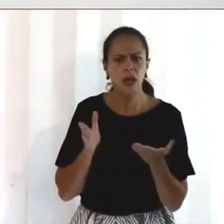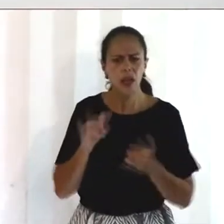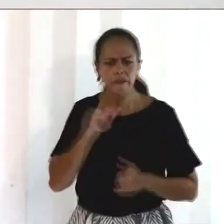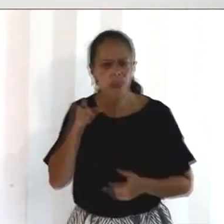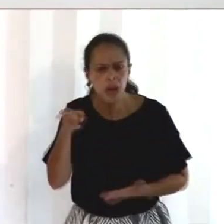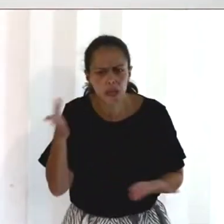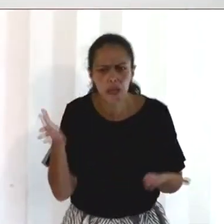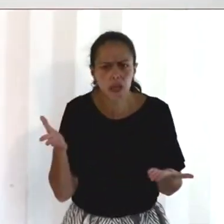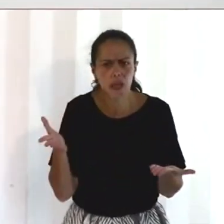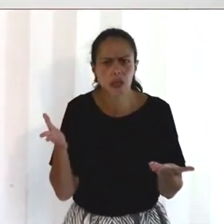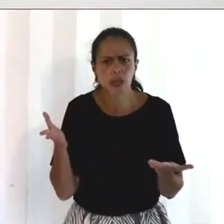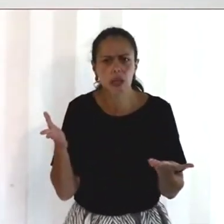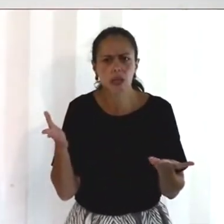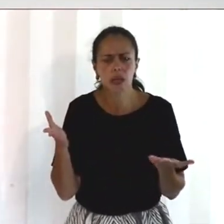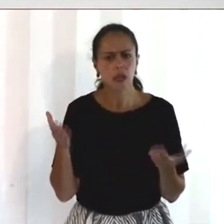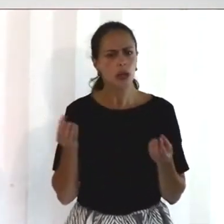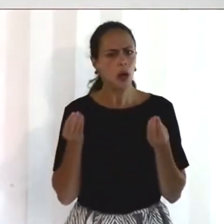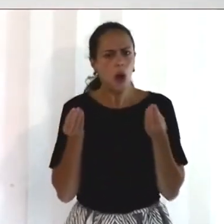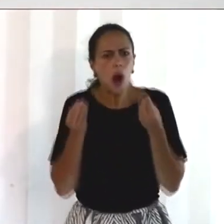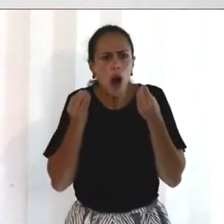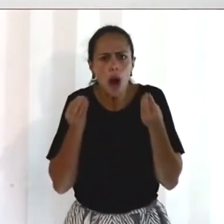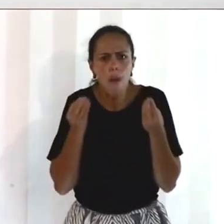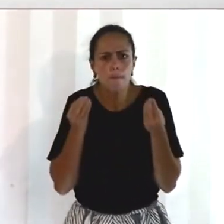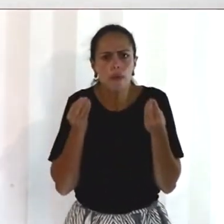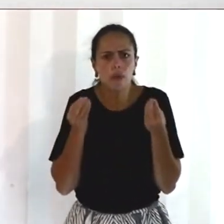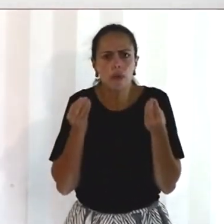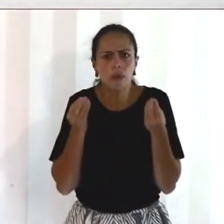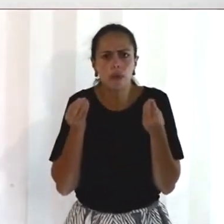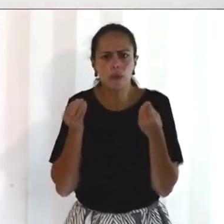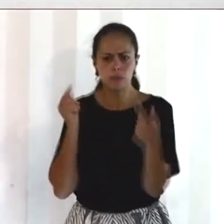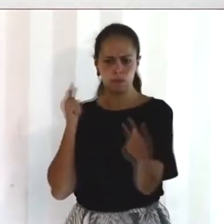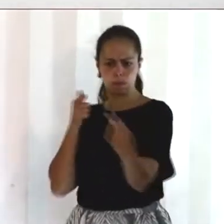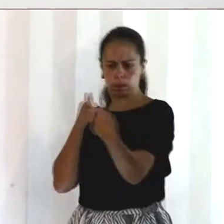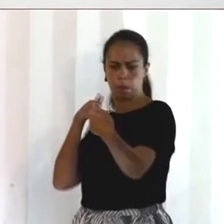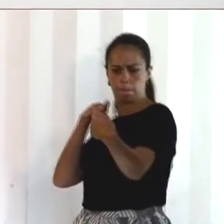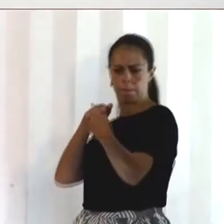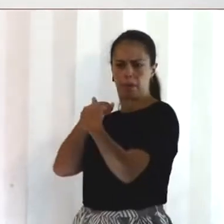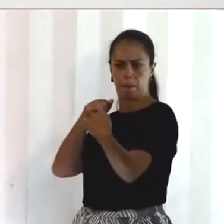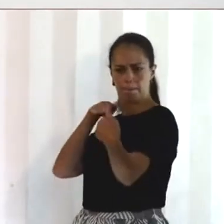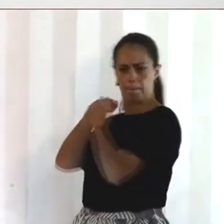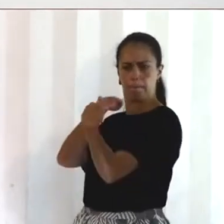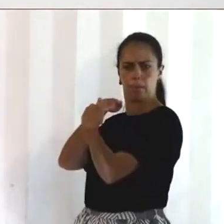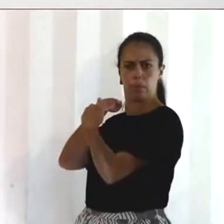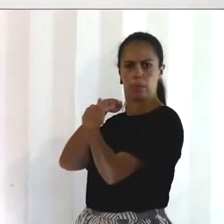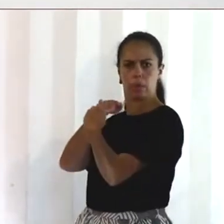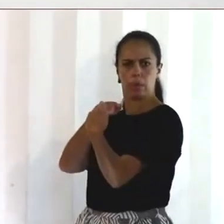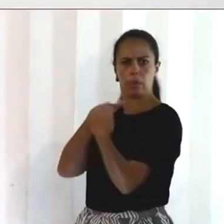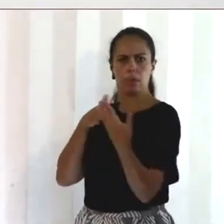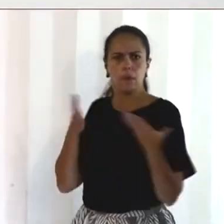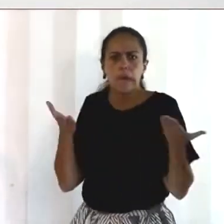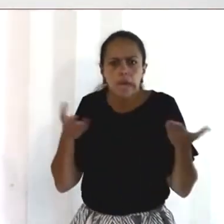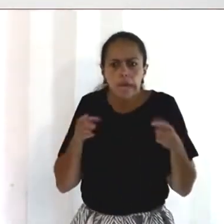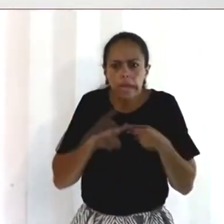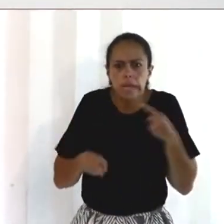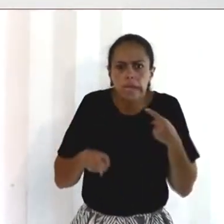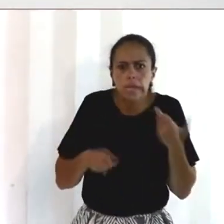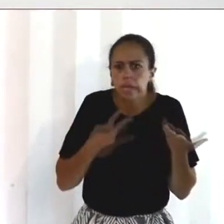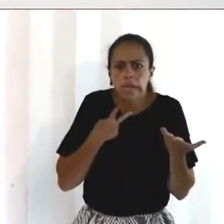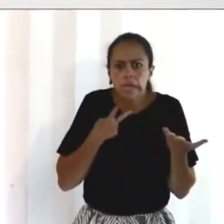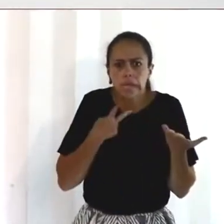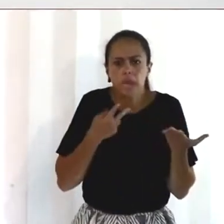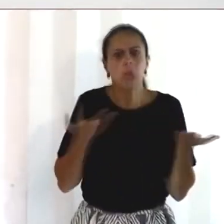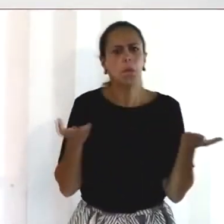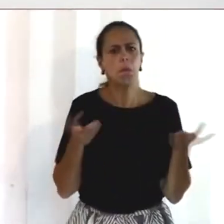pessoa vê que você não anda numa contramão de uma via rápida. Então, por que ele está andando?